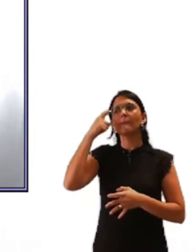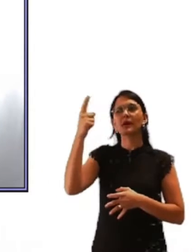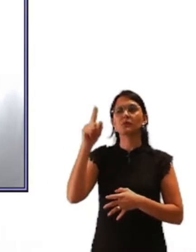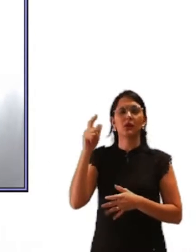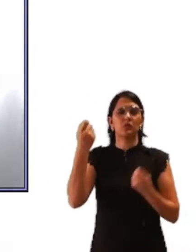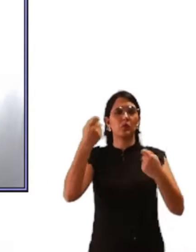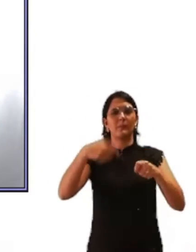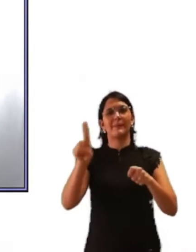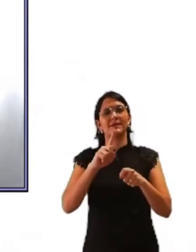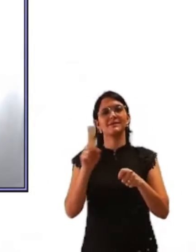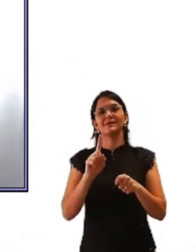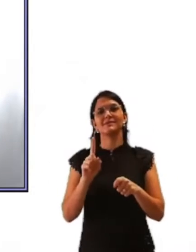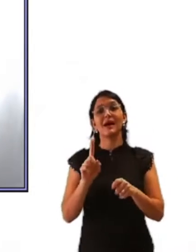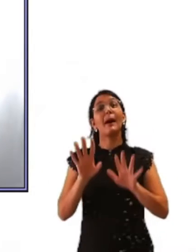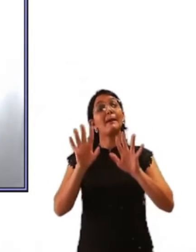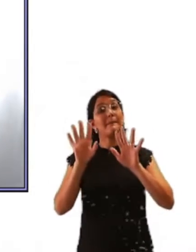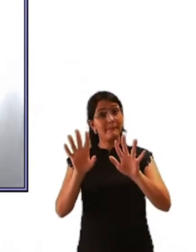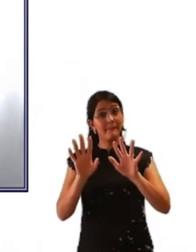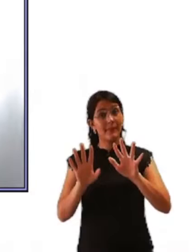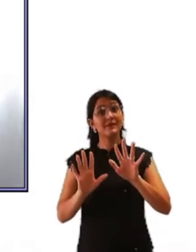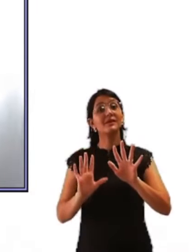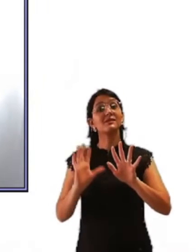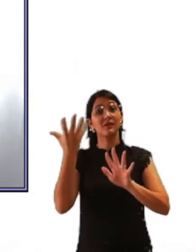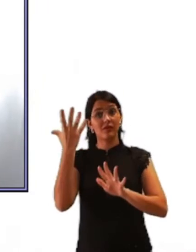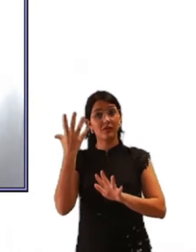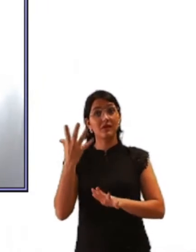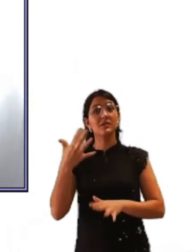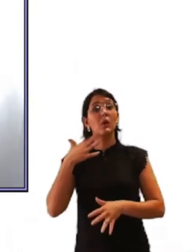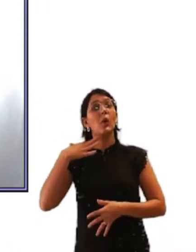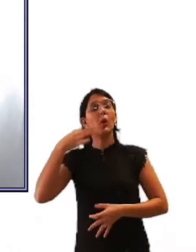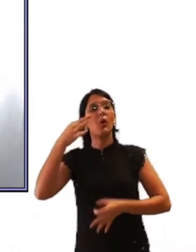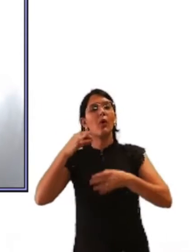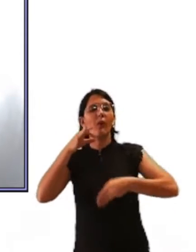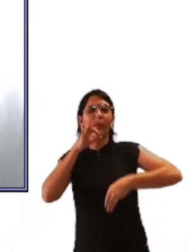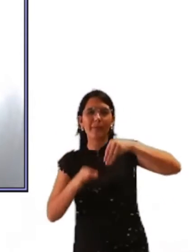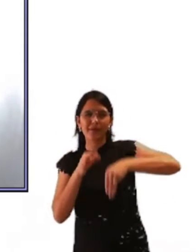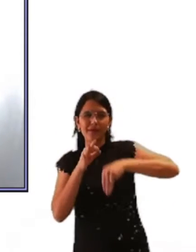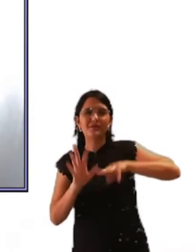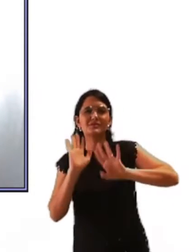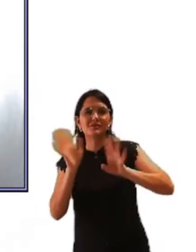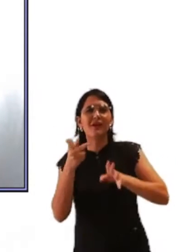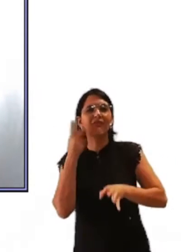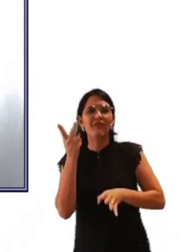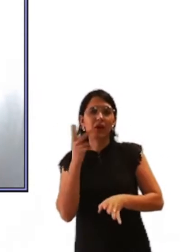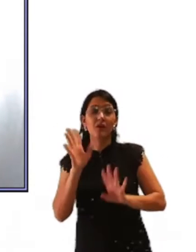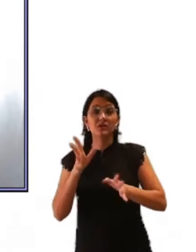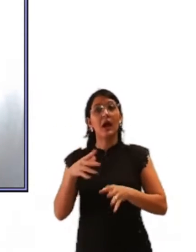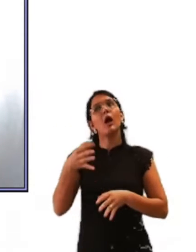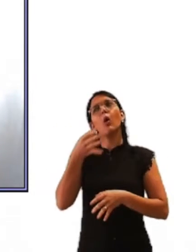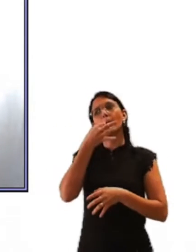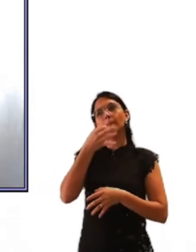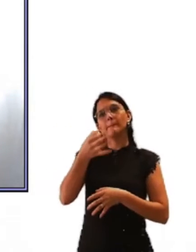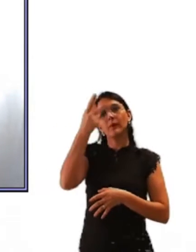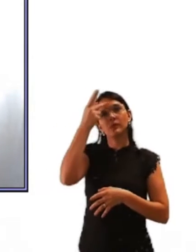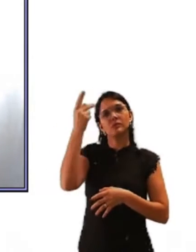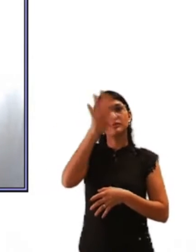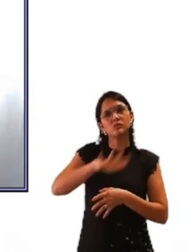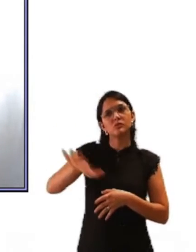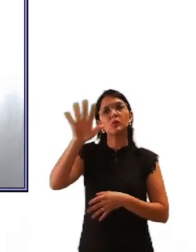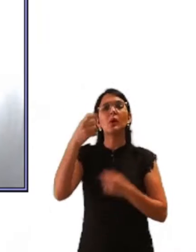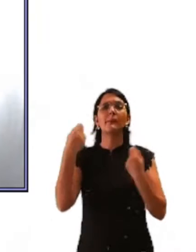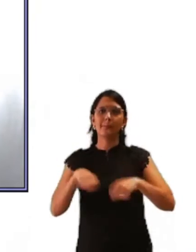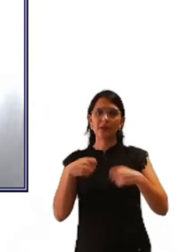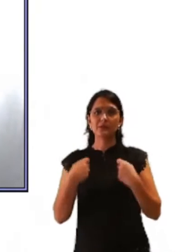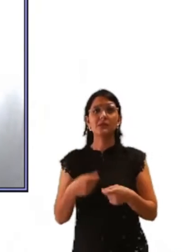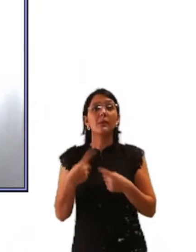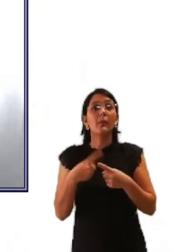pública. Agora, inclusive isso ministros já disseram: olha, peraí, não, a opinião pública tem que ser levada em consideração, sim, porque é um